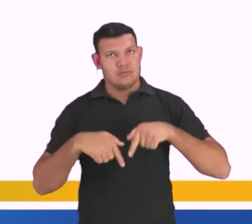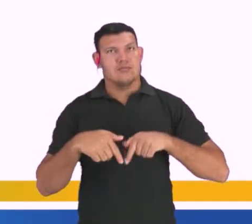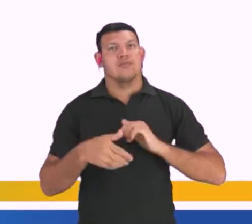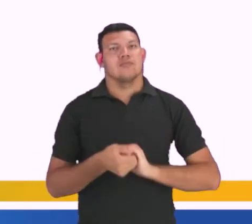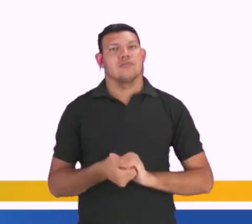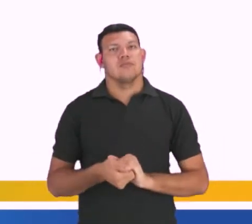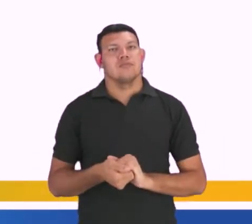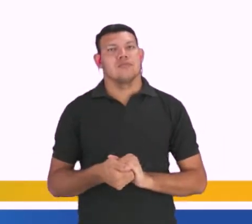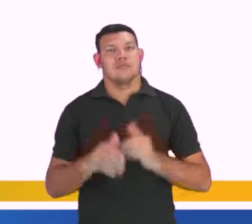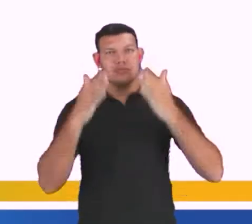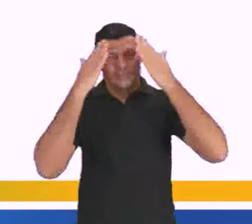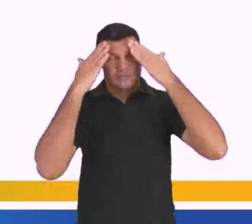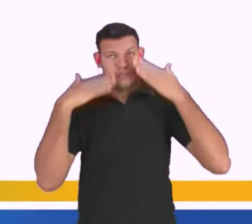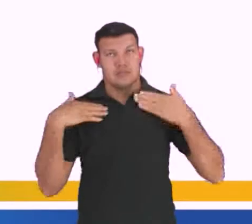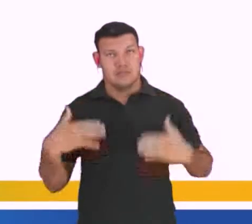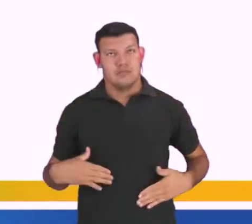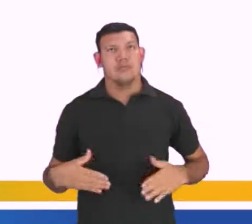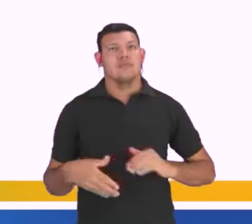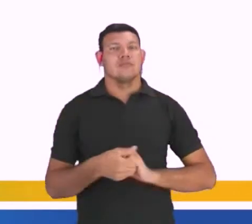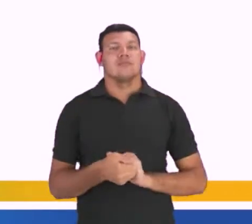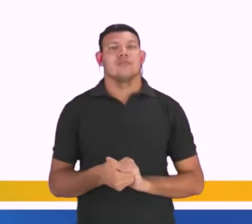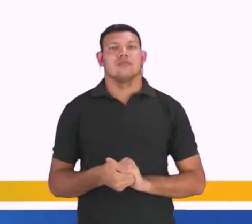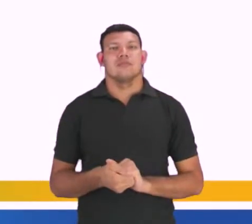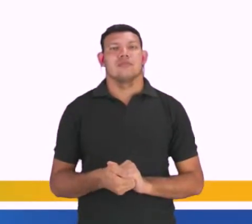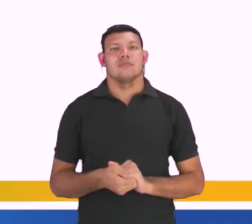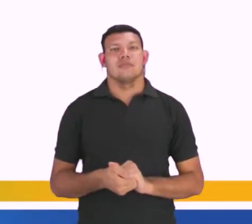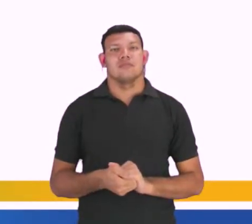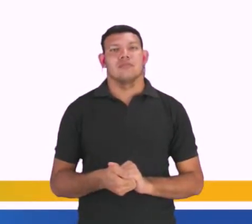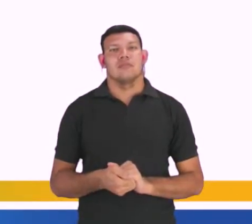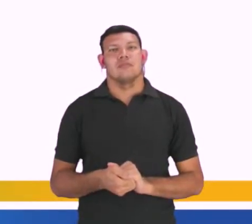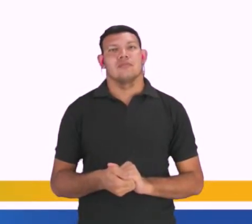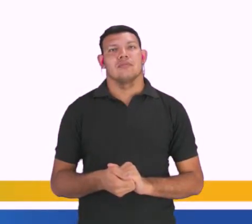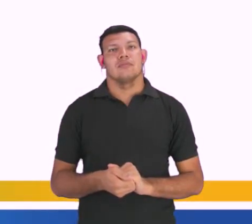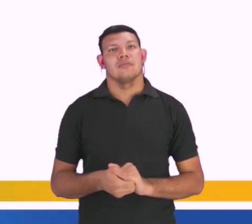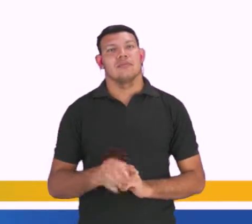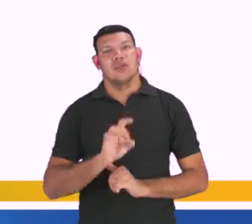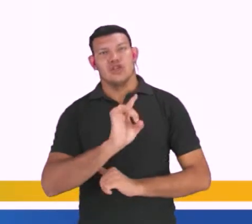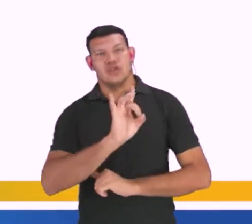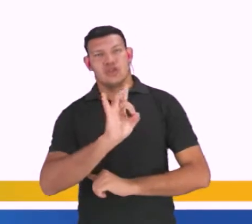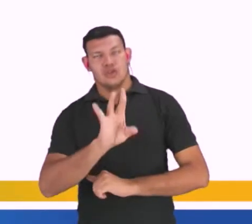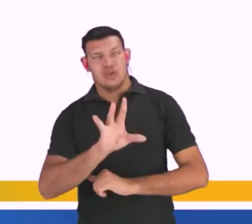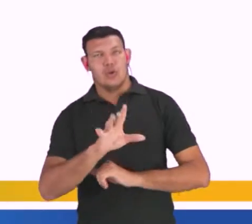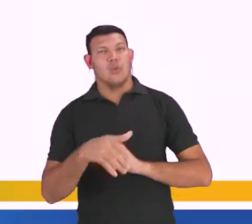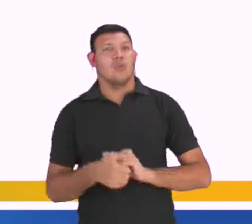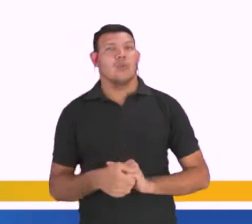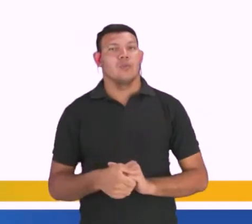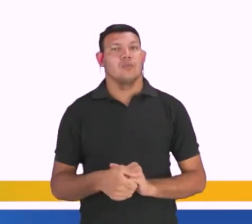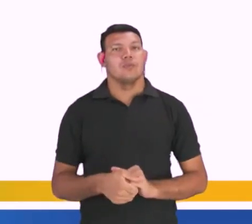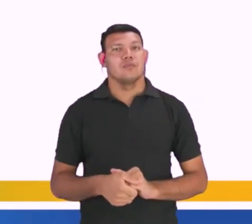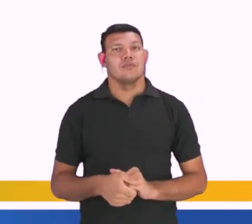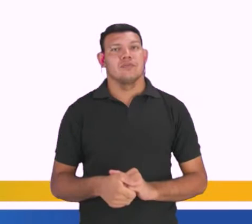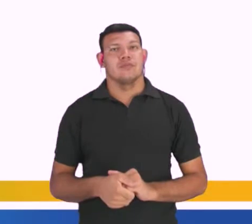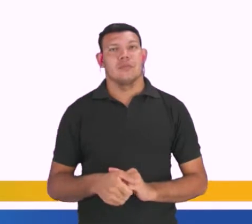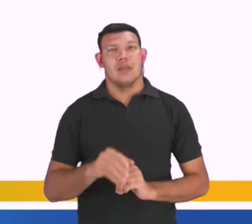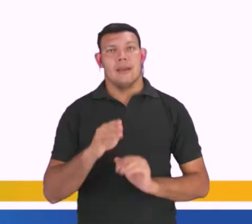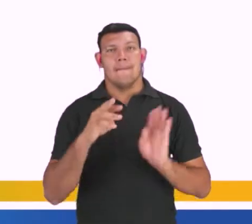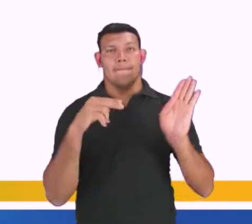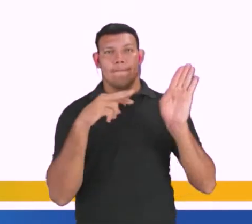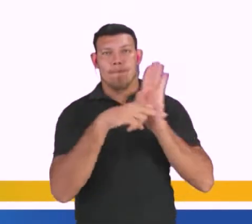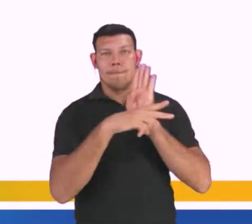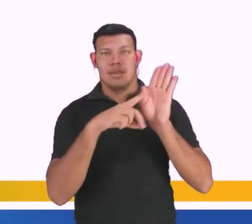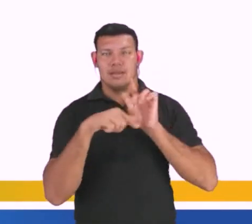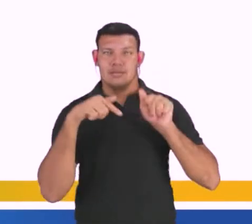vivo. Enquanto que a química estuda a matéria inanimada, a bioquímica ela vai estudar o ser vivo e